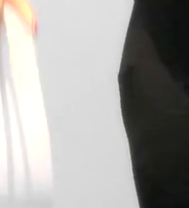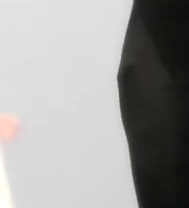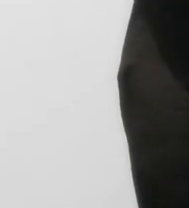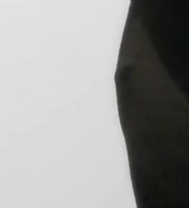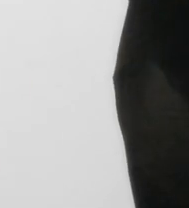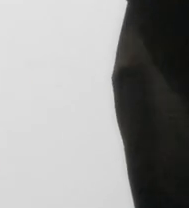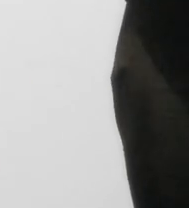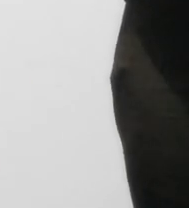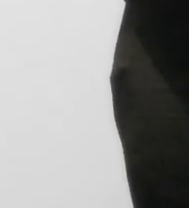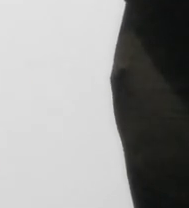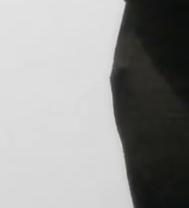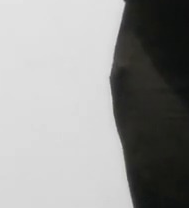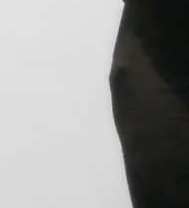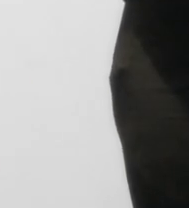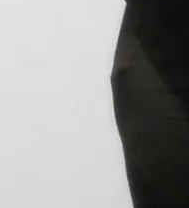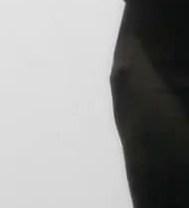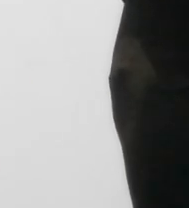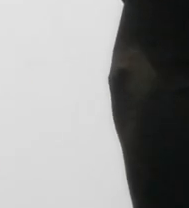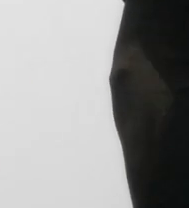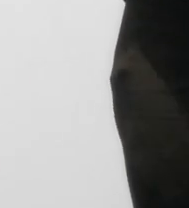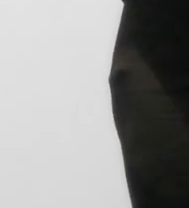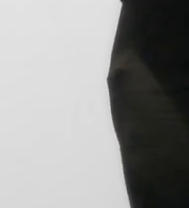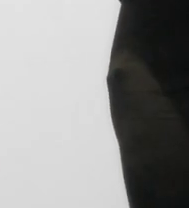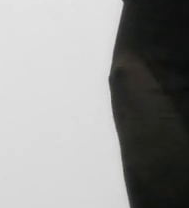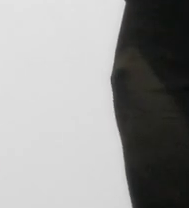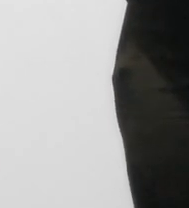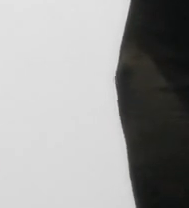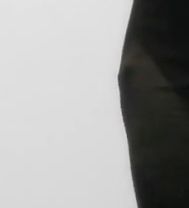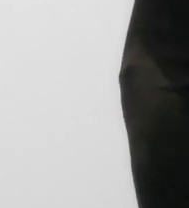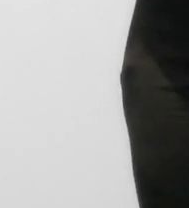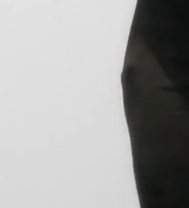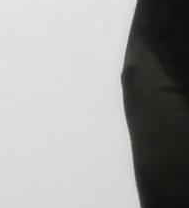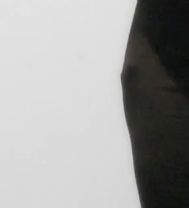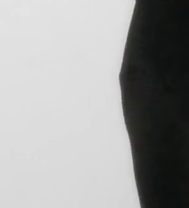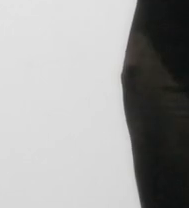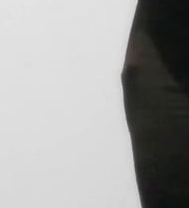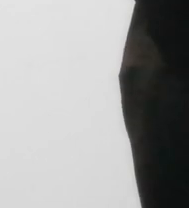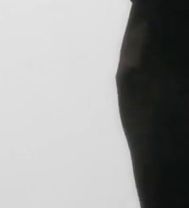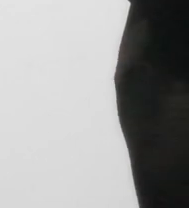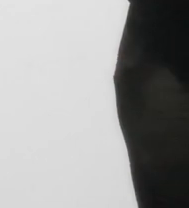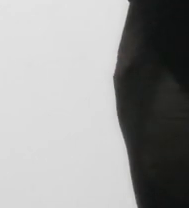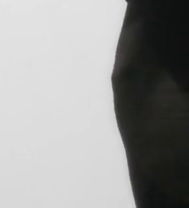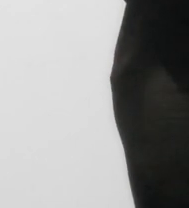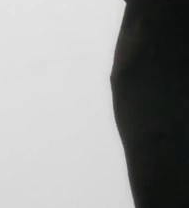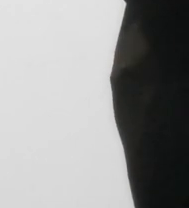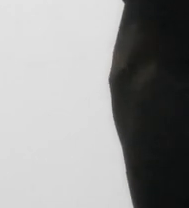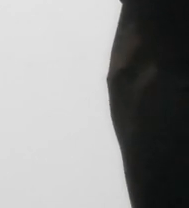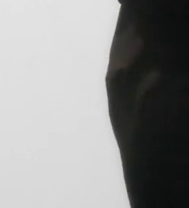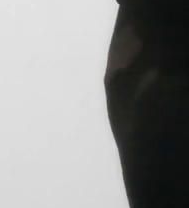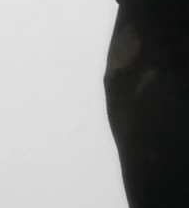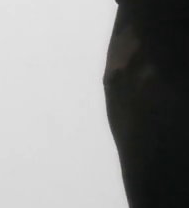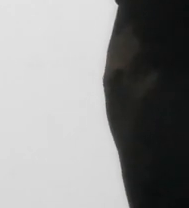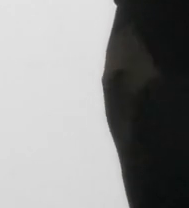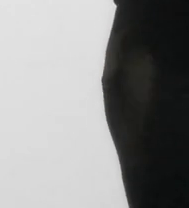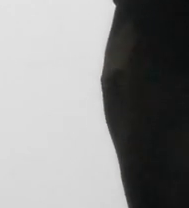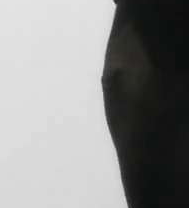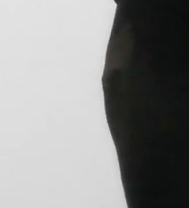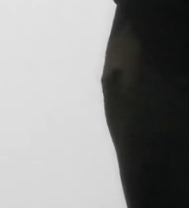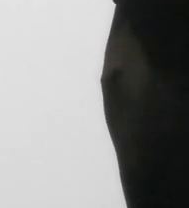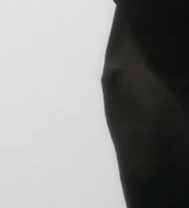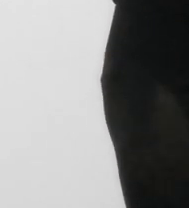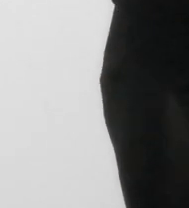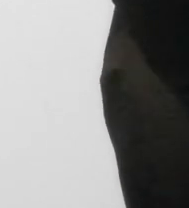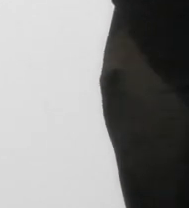psicóloga terapia ocupacional terapeuta não é capacitar o judiciário né Eu acho que a gente tem que capacitar o judiciário